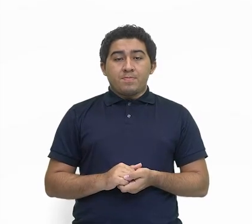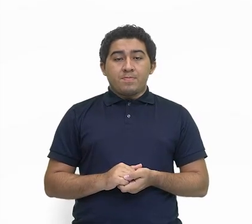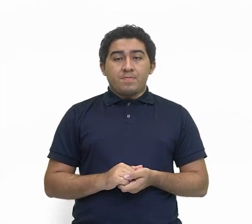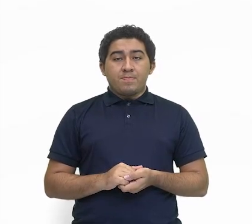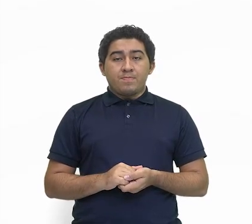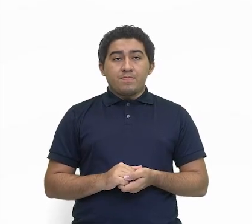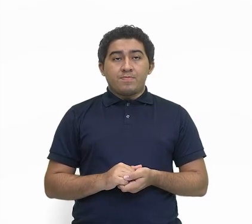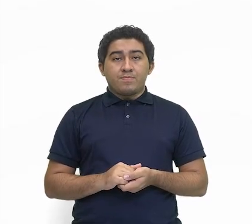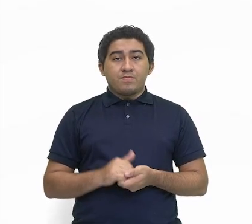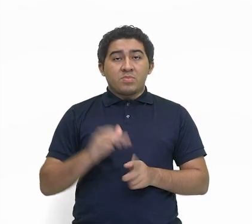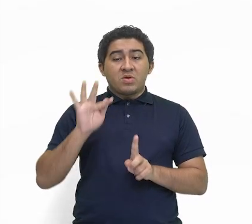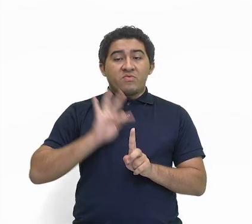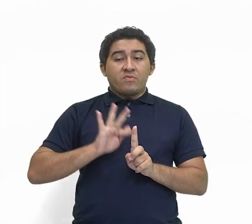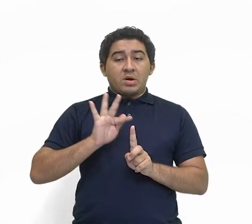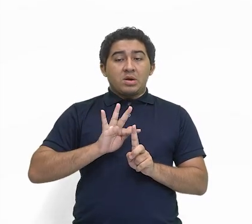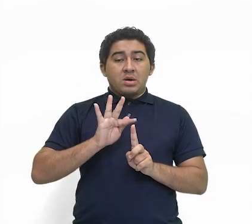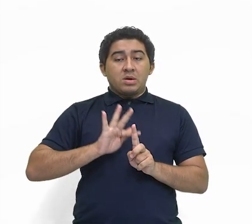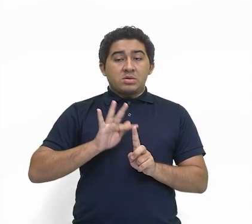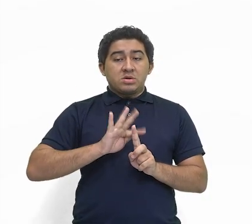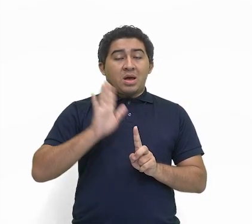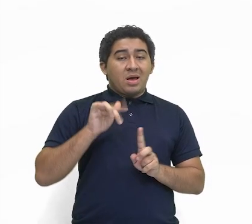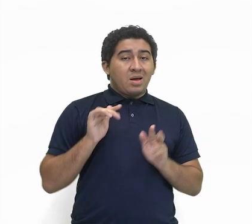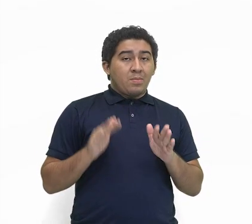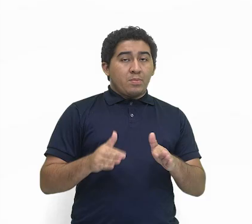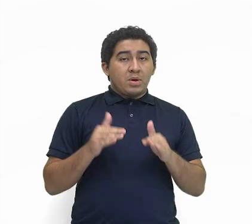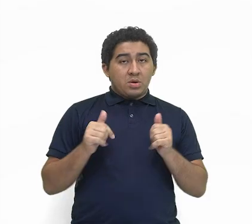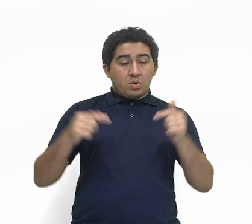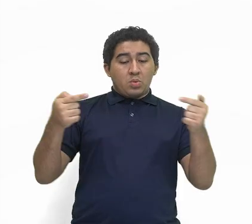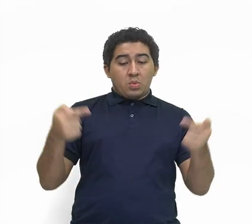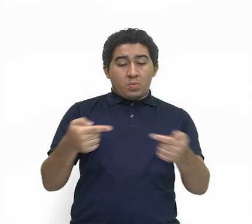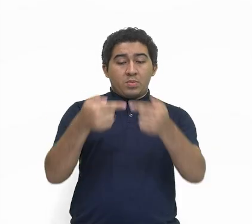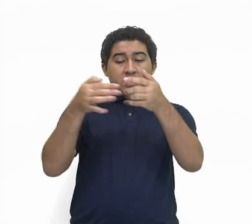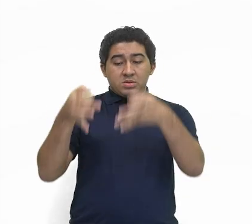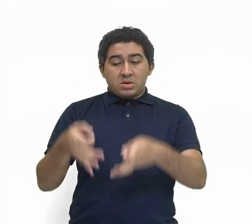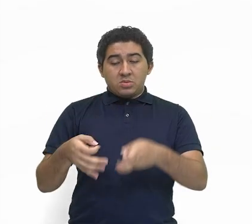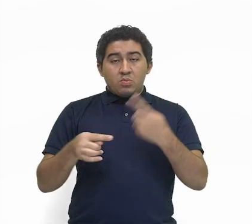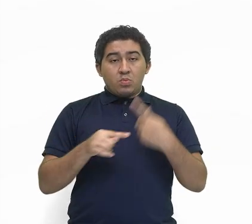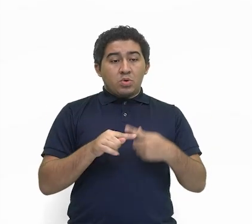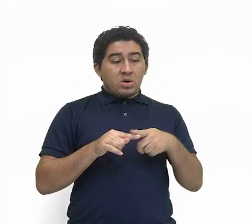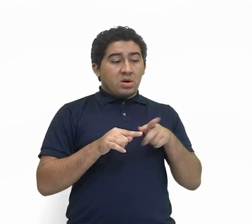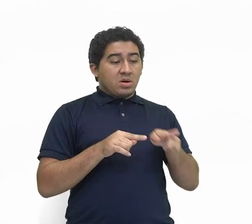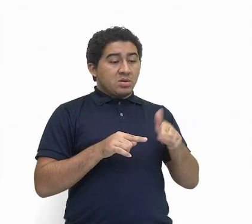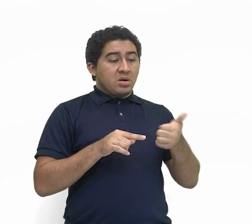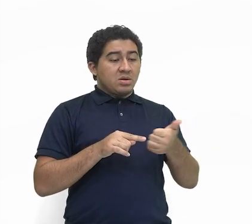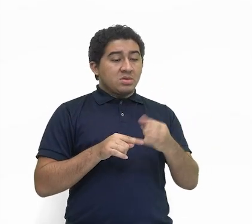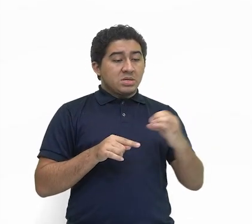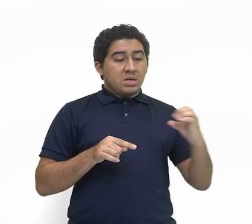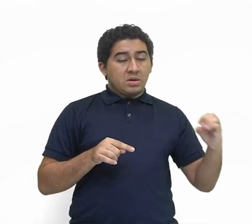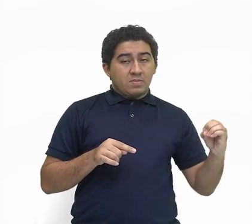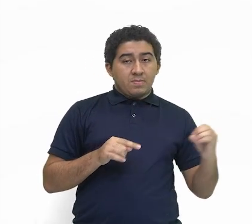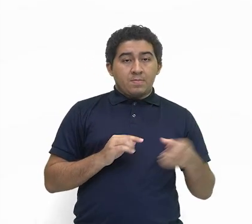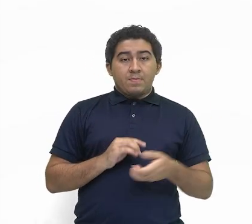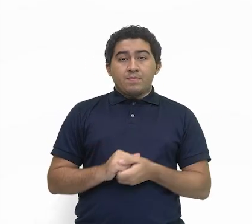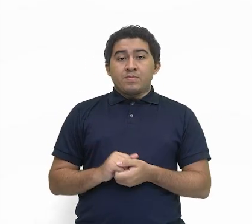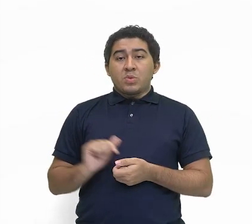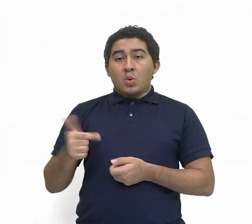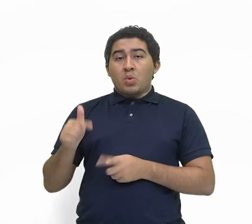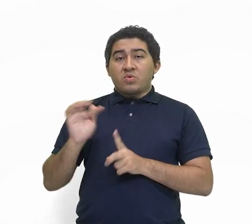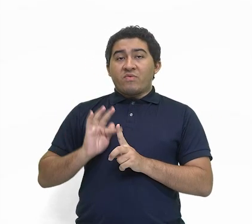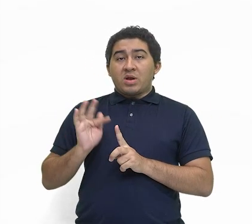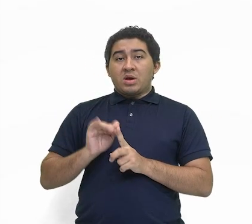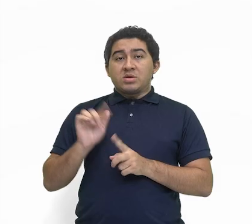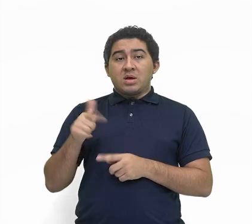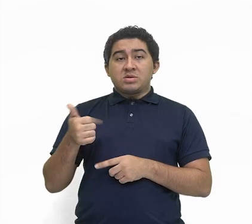termômetro de Fahrenheit é mais preciso que o de Celsius, porque o de Celsius ele tem 100 partes iguais. O de Fahrenheit